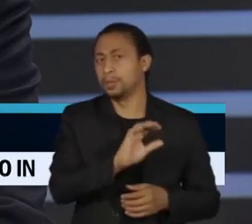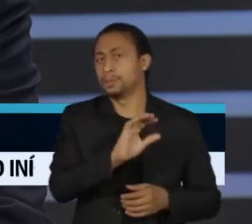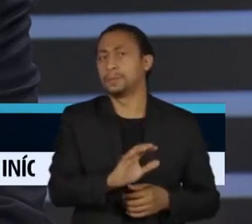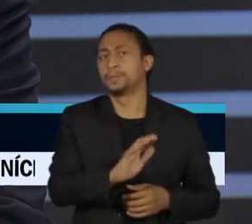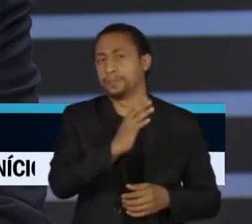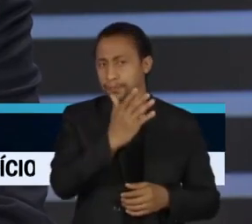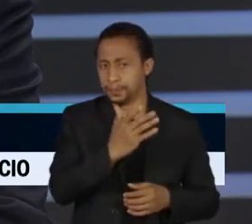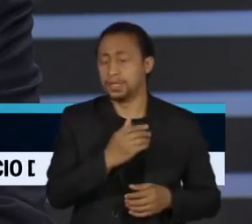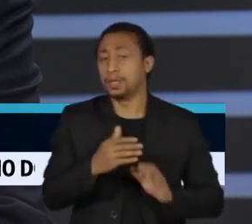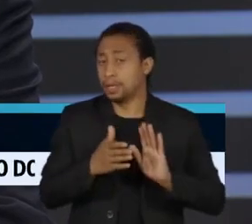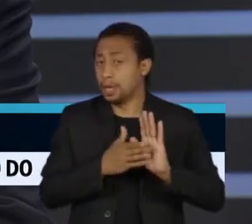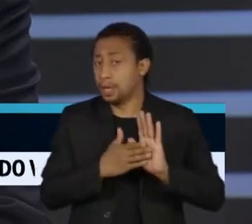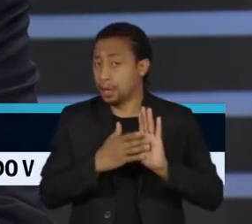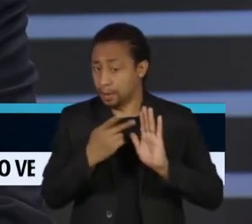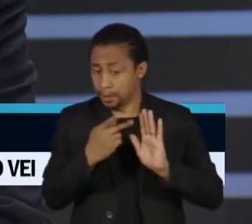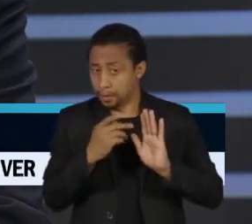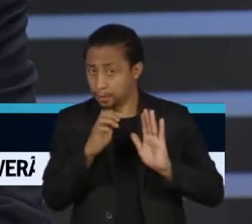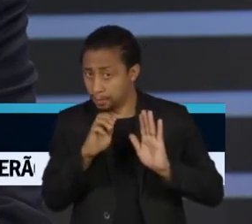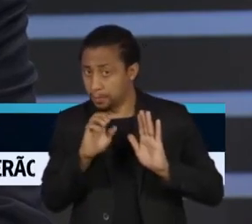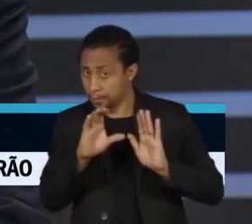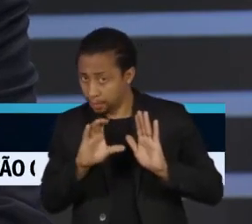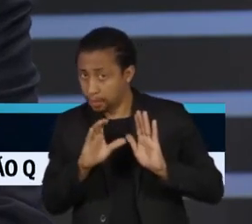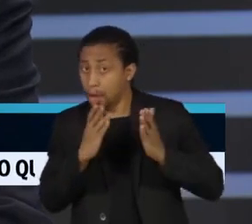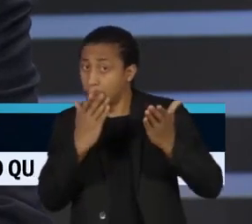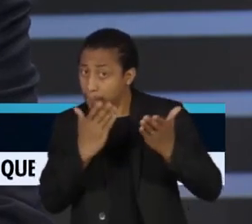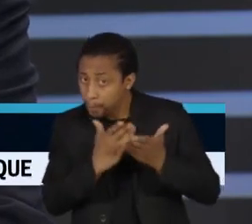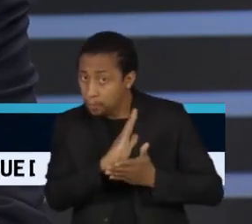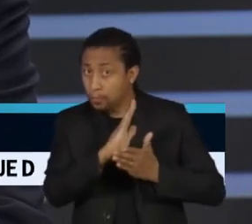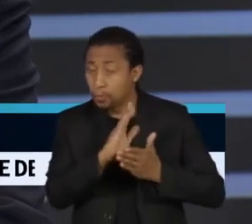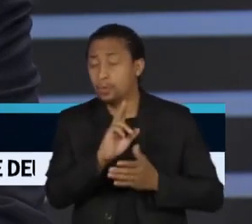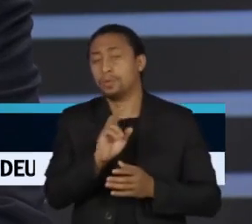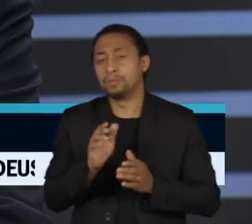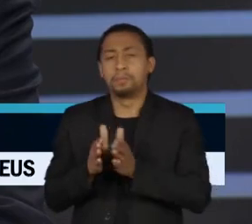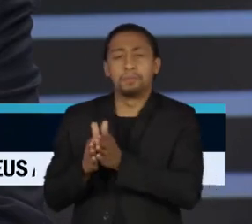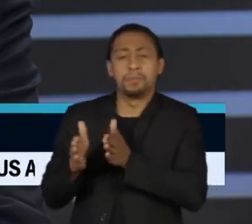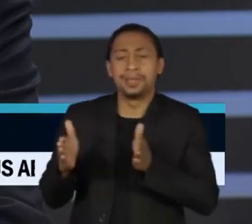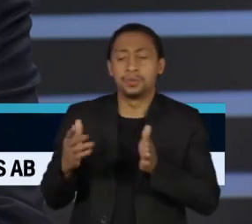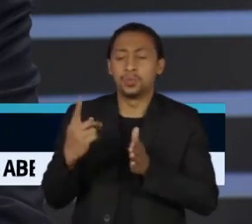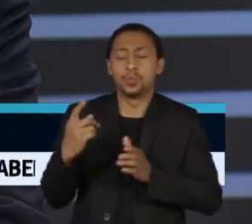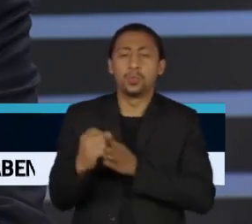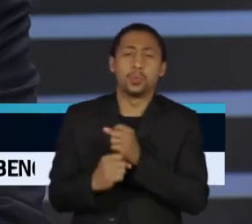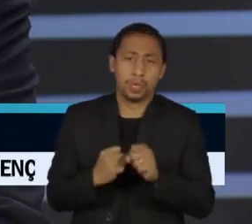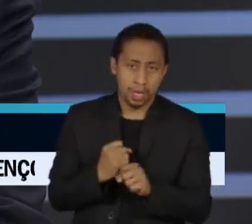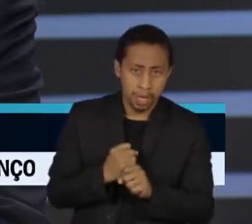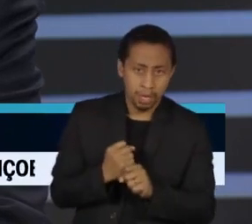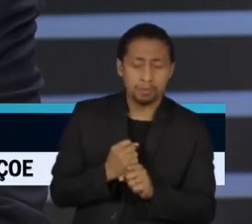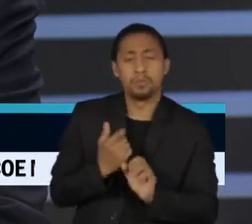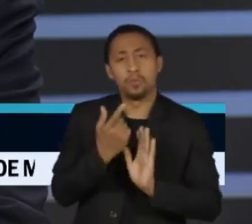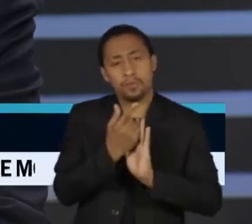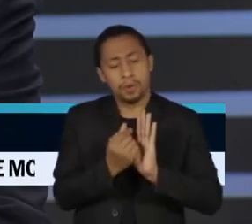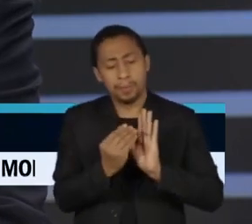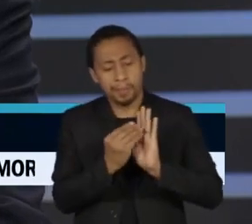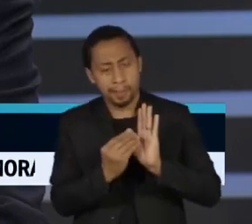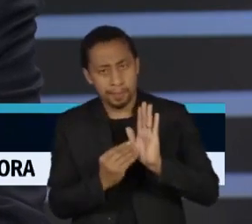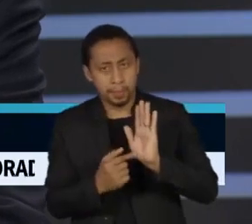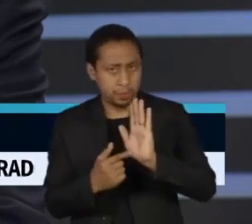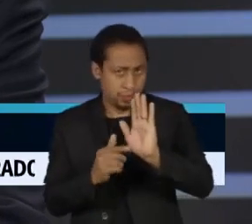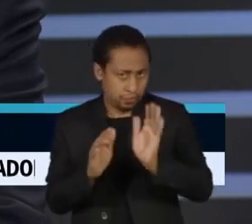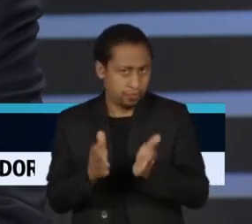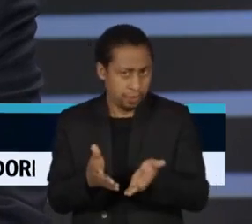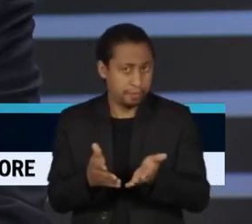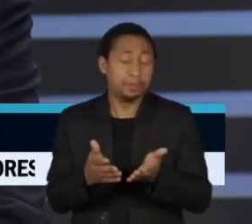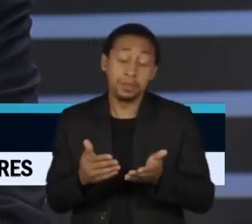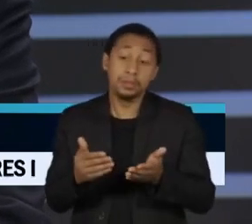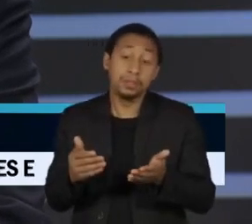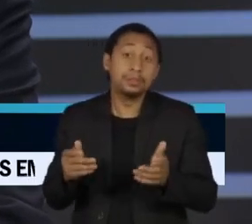essa Pec e mesmo que seja por um ano e nessa margem que já foi comentada é o espaço que o novo governo